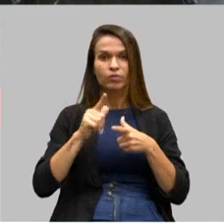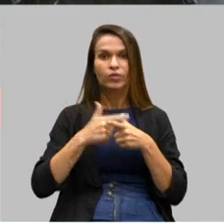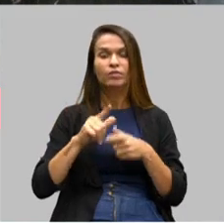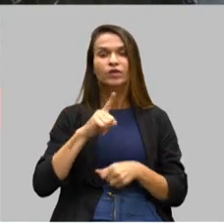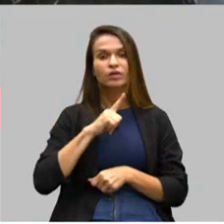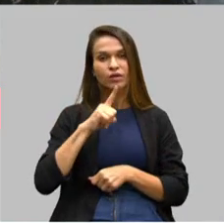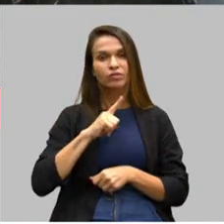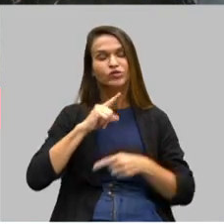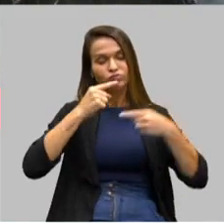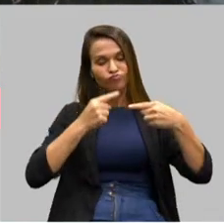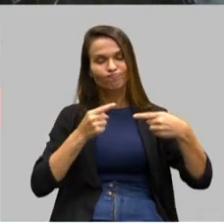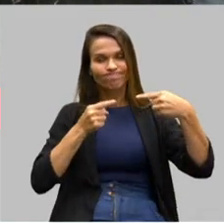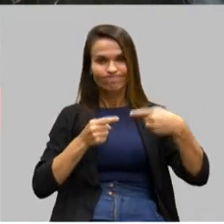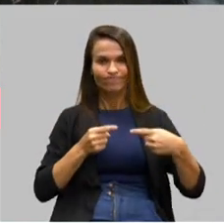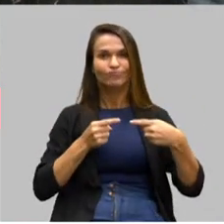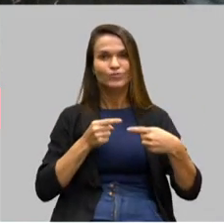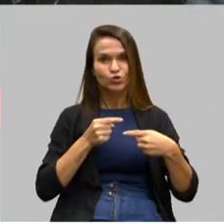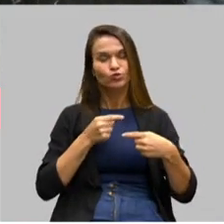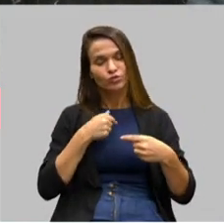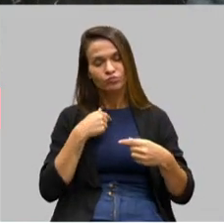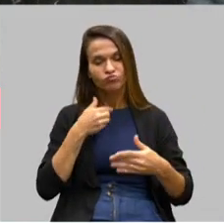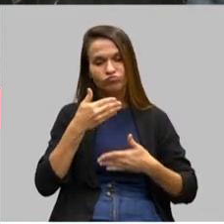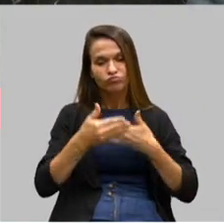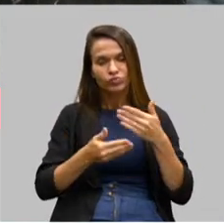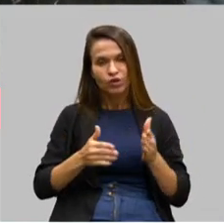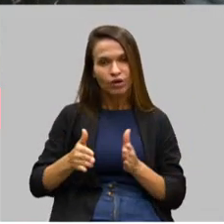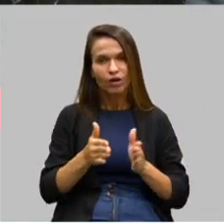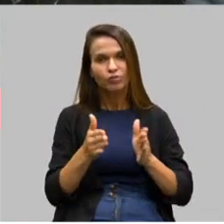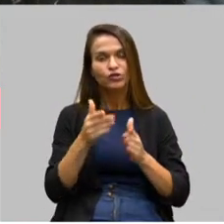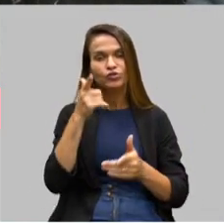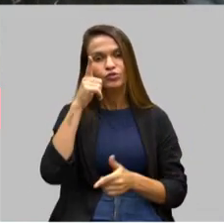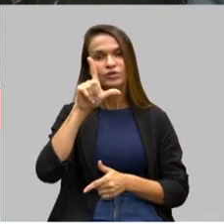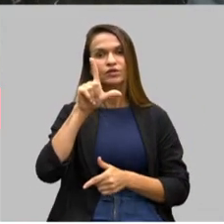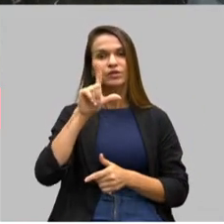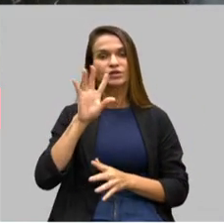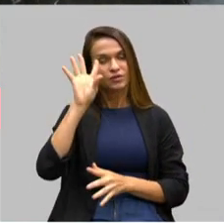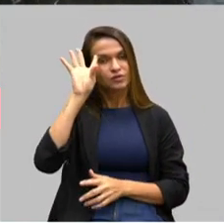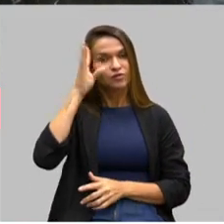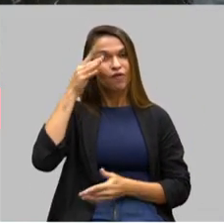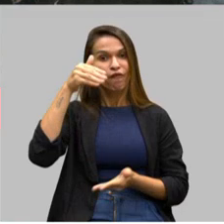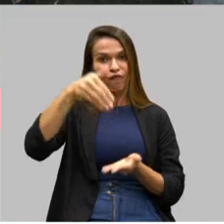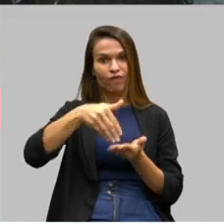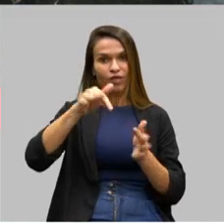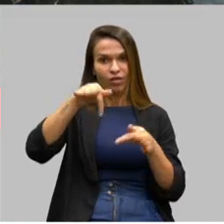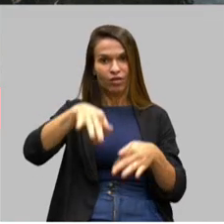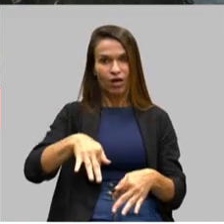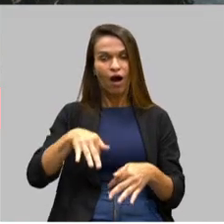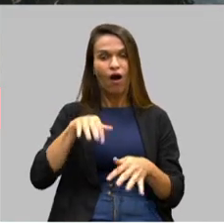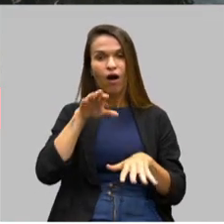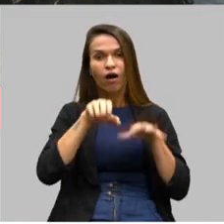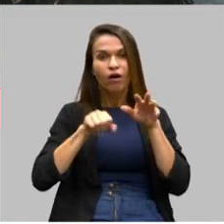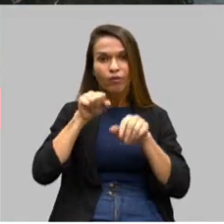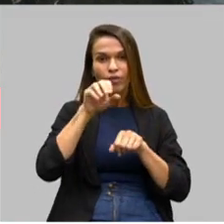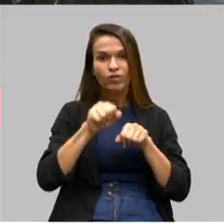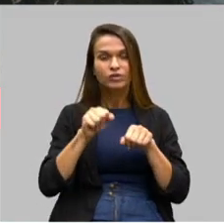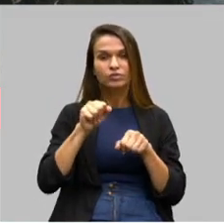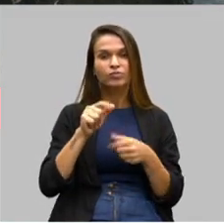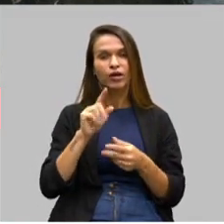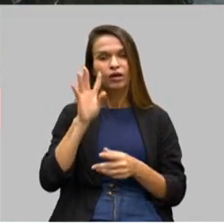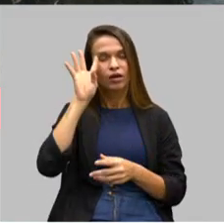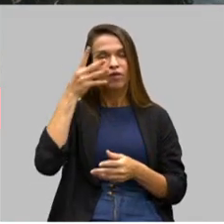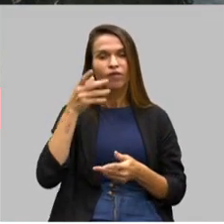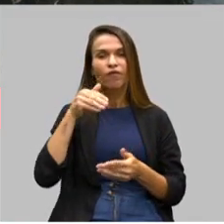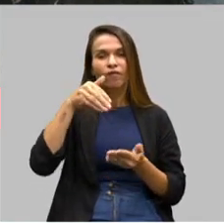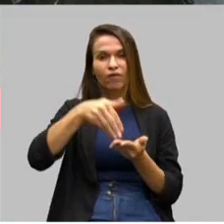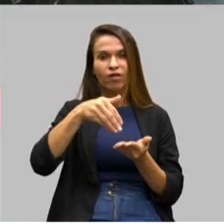temos que enfrentar. Estamos no caminho de conseguir essa solução final. A busca por essa solução definitiva para o pagamento